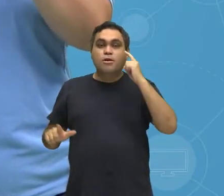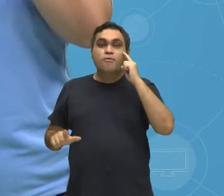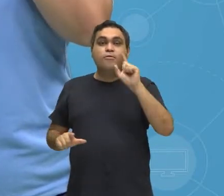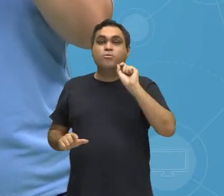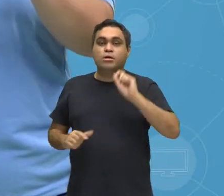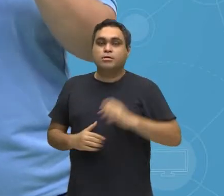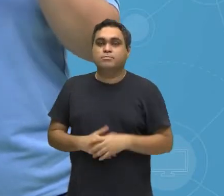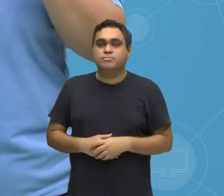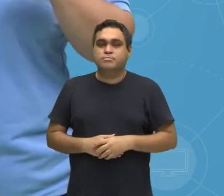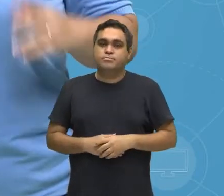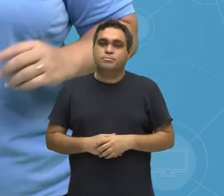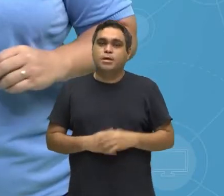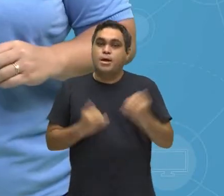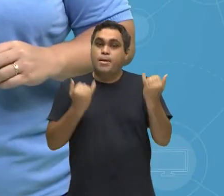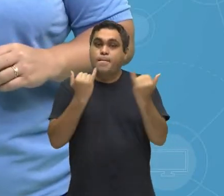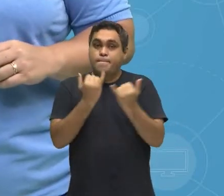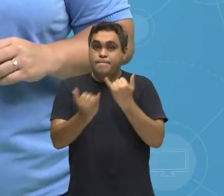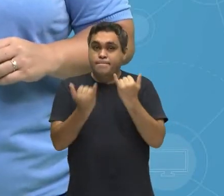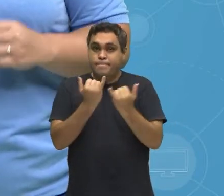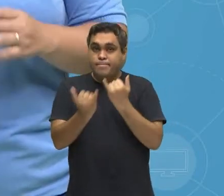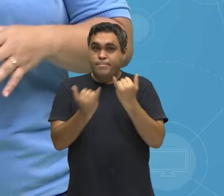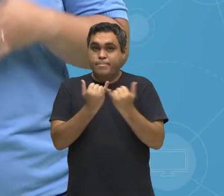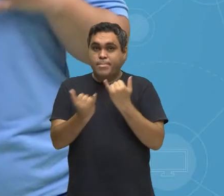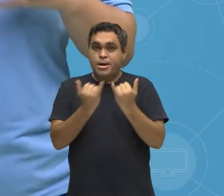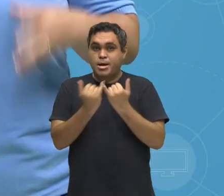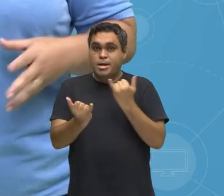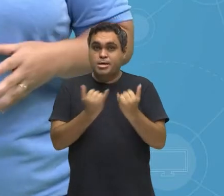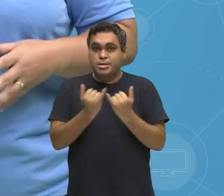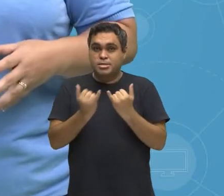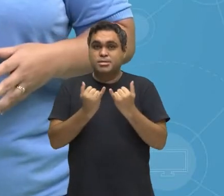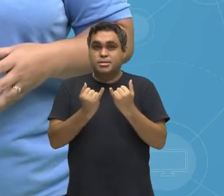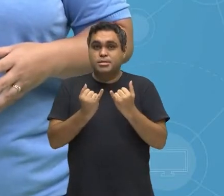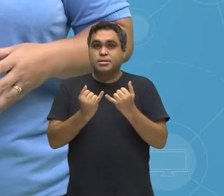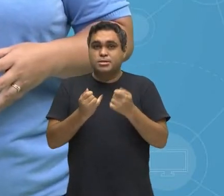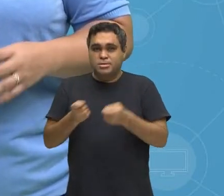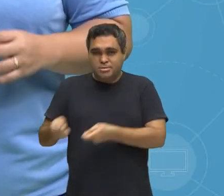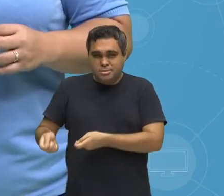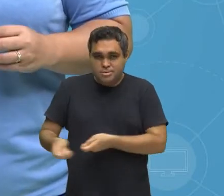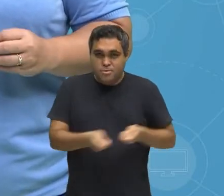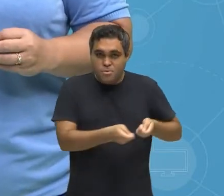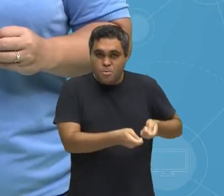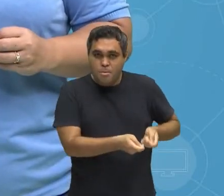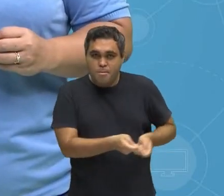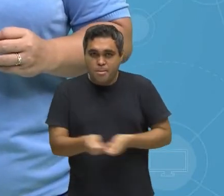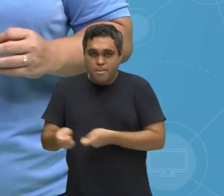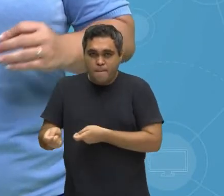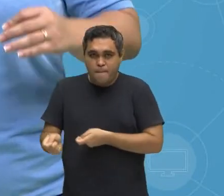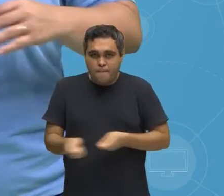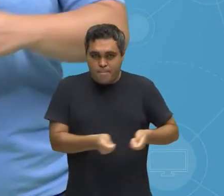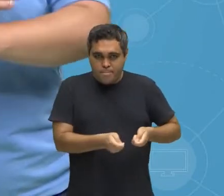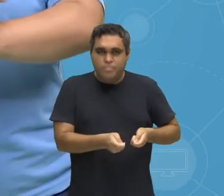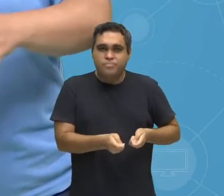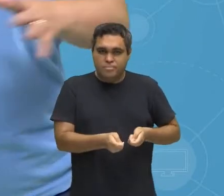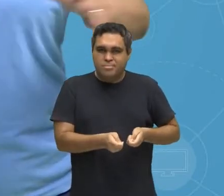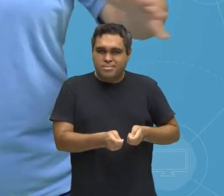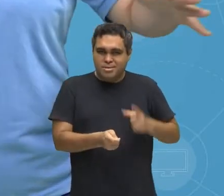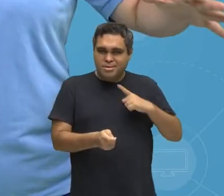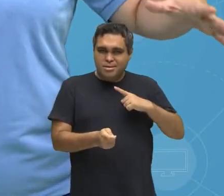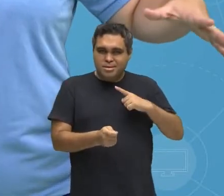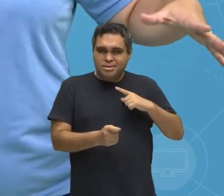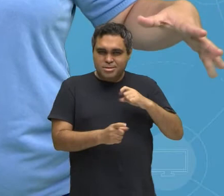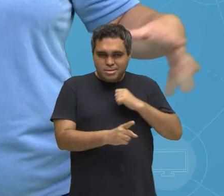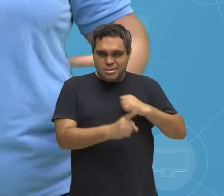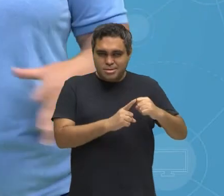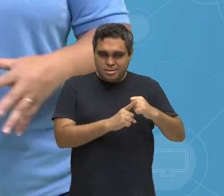questão de ser parecido com o hóquei na grama ou o hóquei no gelo, tá? O roncran acontece assim, acontece